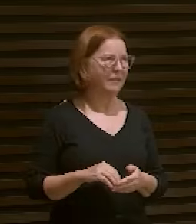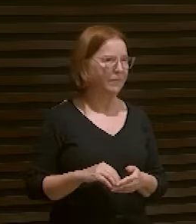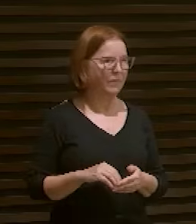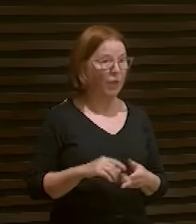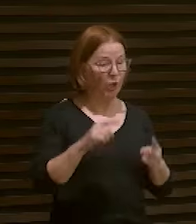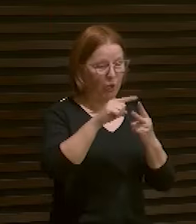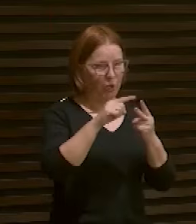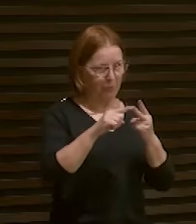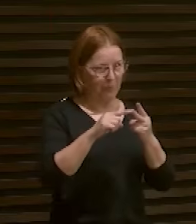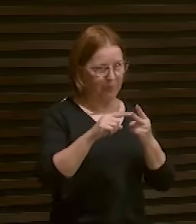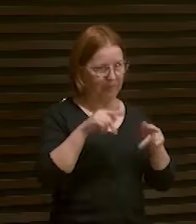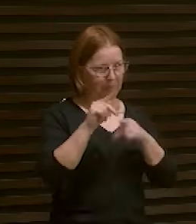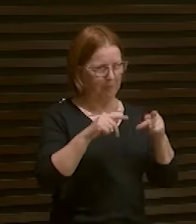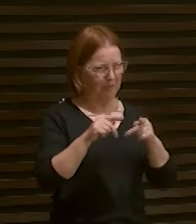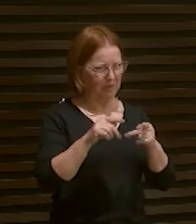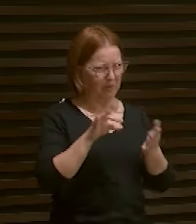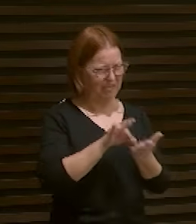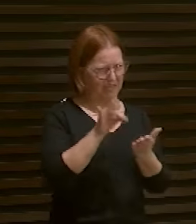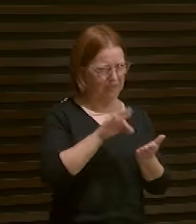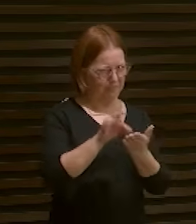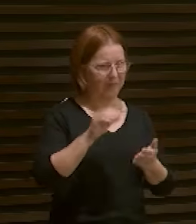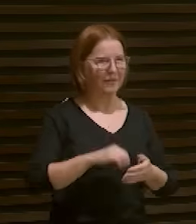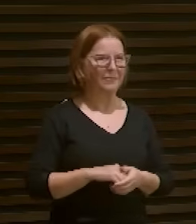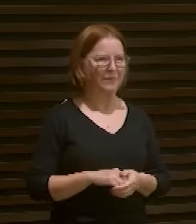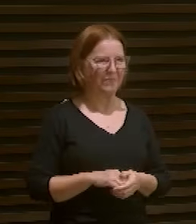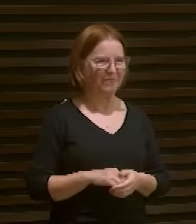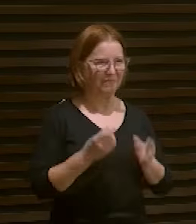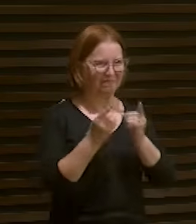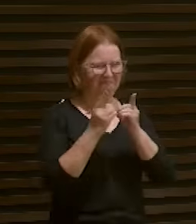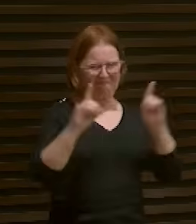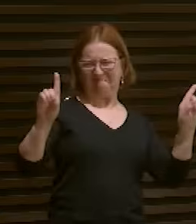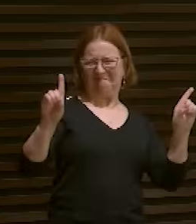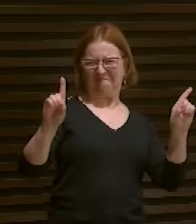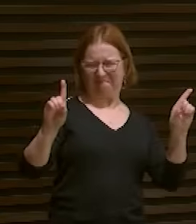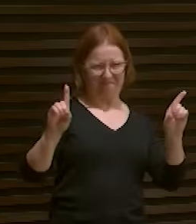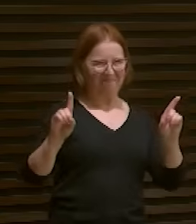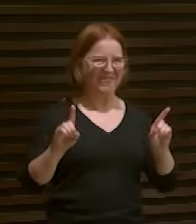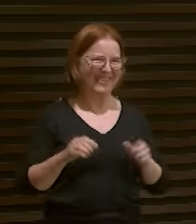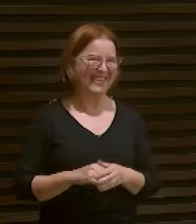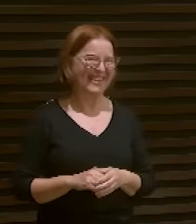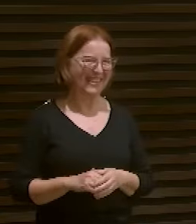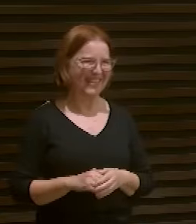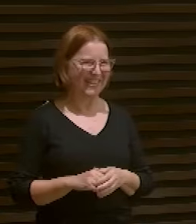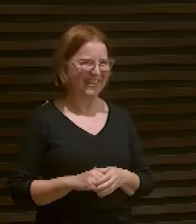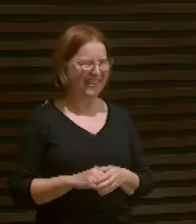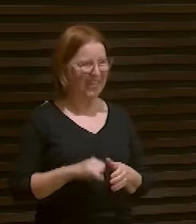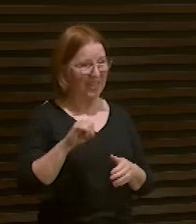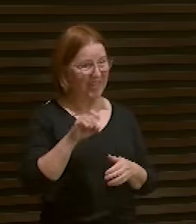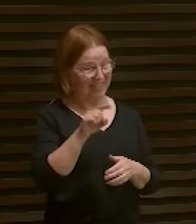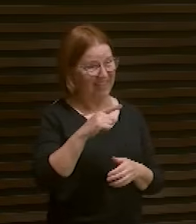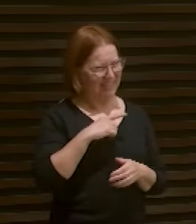muito bem. Sabe quando o santo não bate um com o outro? Você tem aí